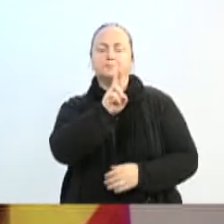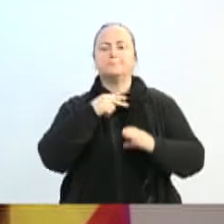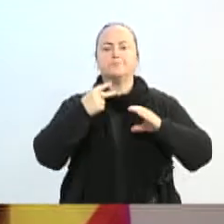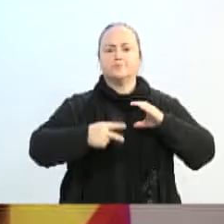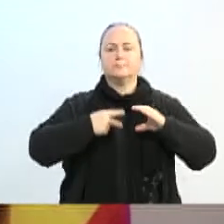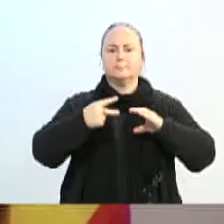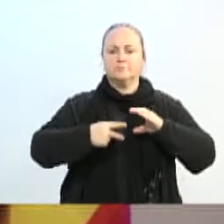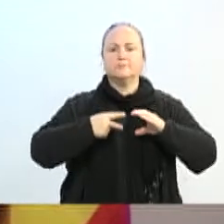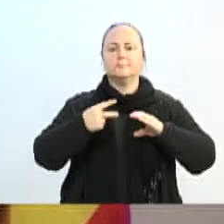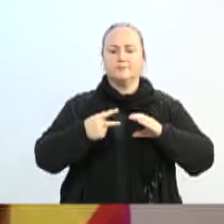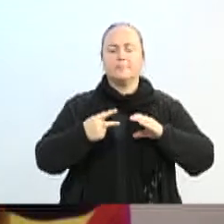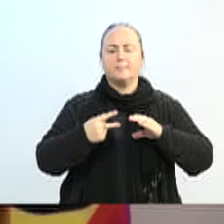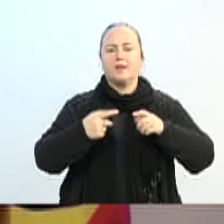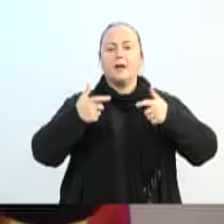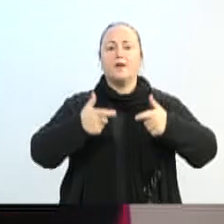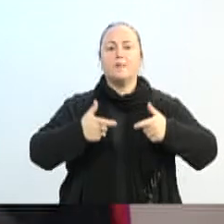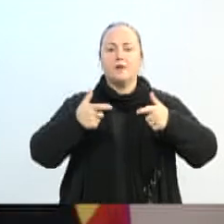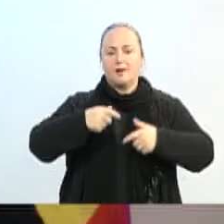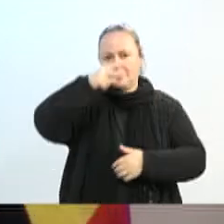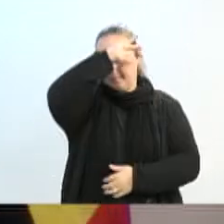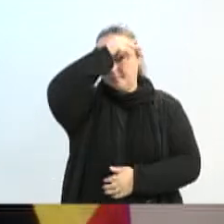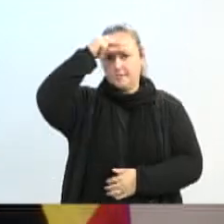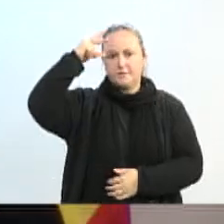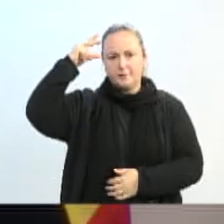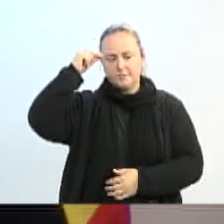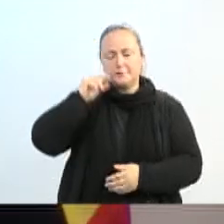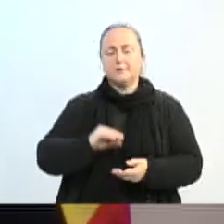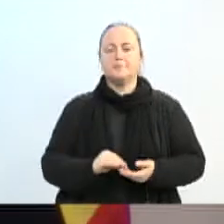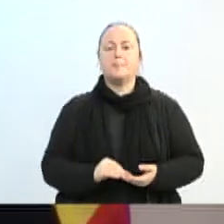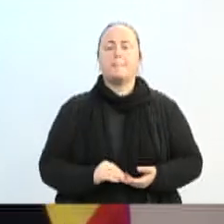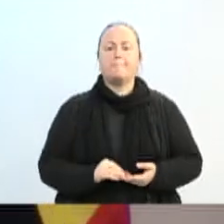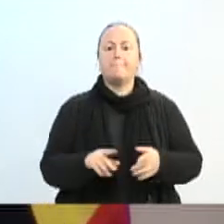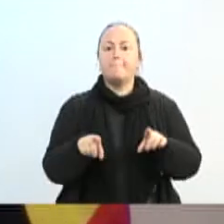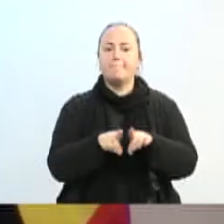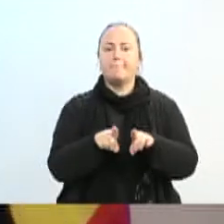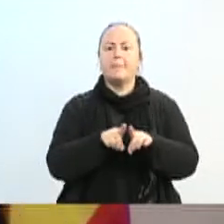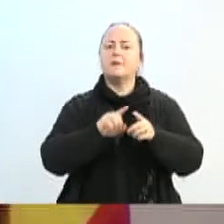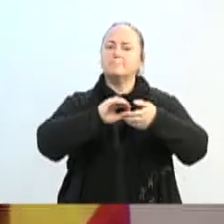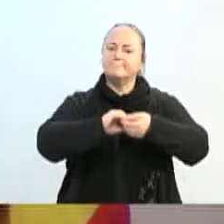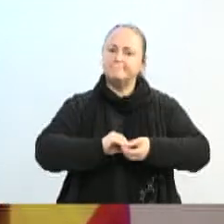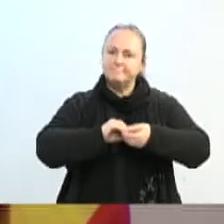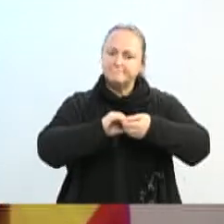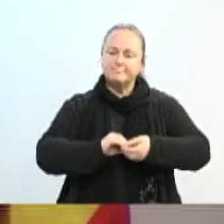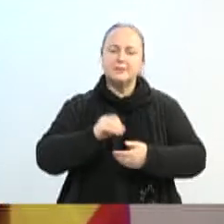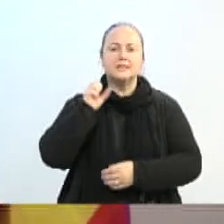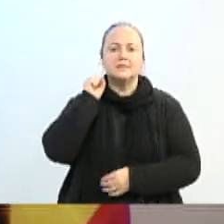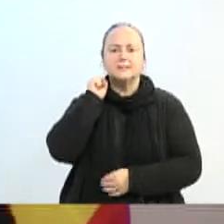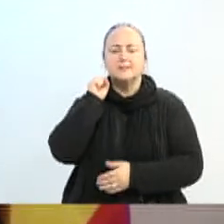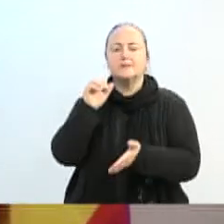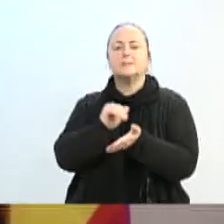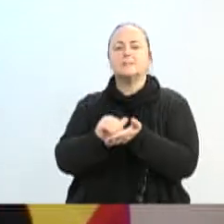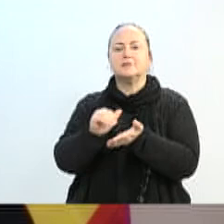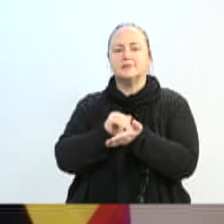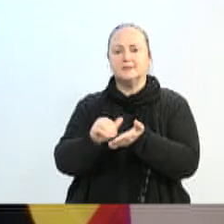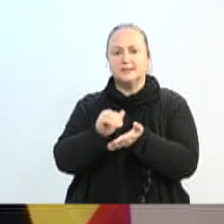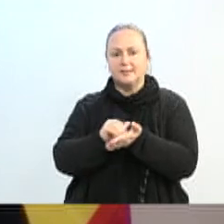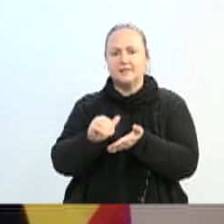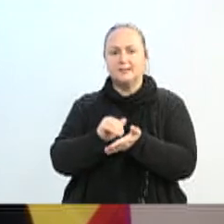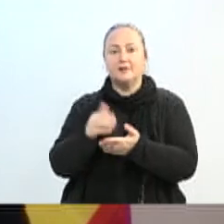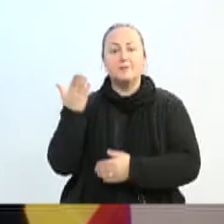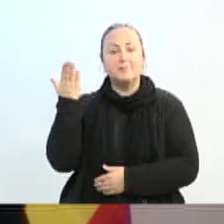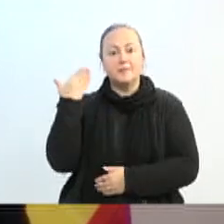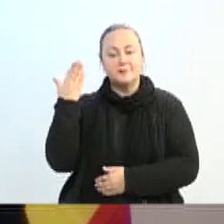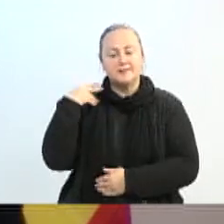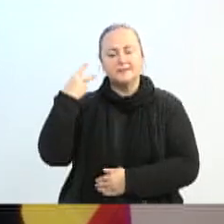essa casa no salão nobre da prefeitura a organizar Aqui também o secretário Sílvio Zimmermann nosso ex